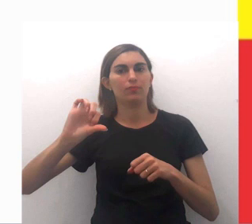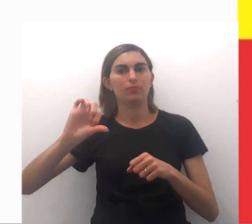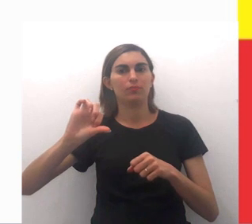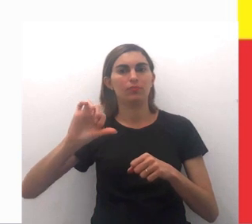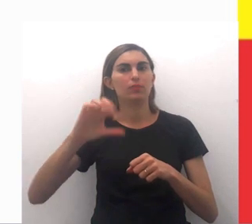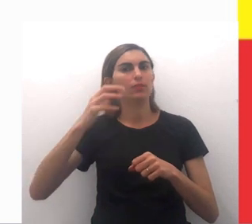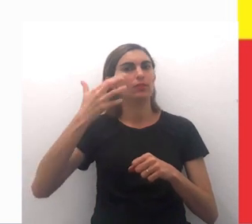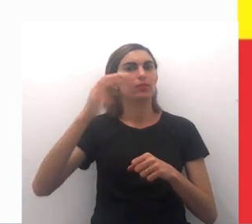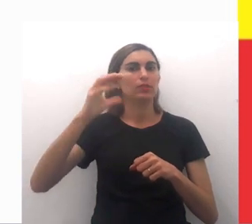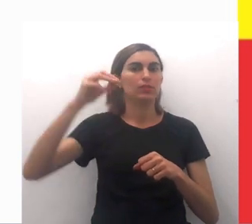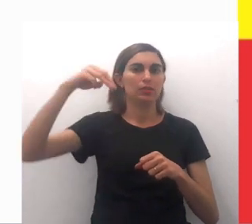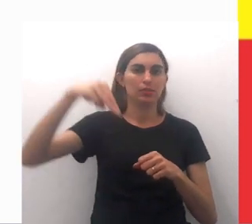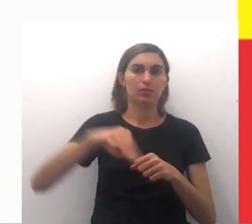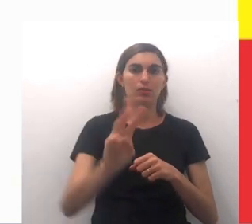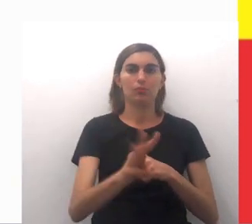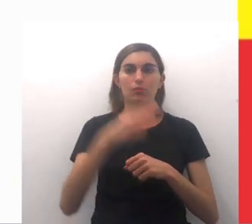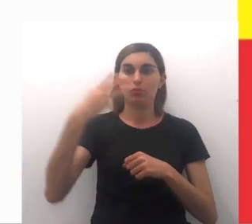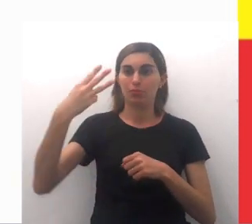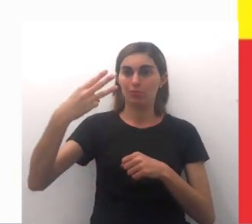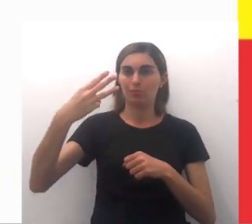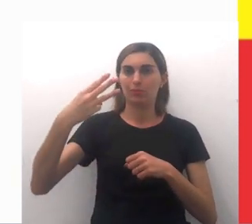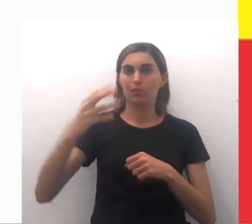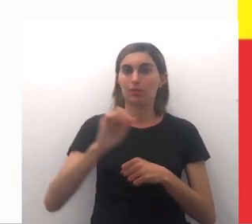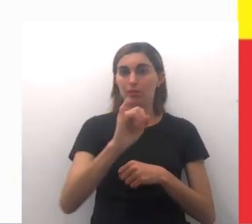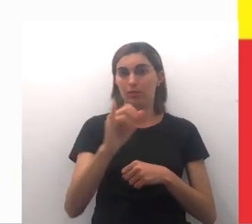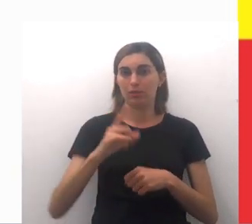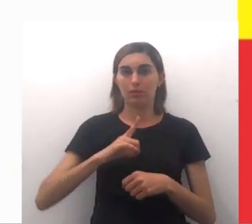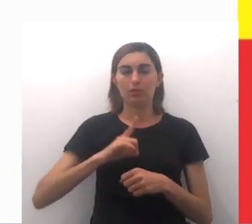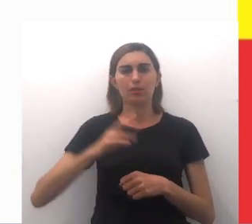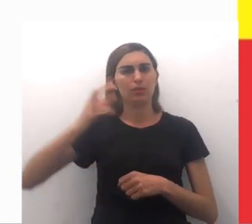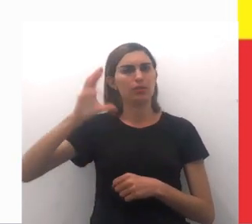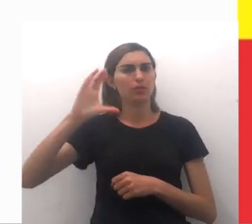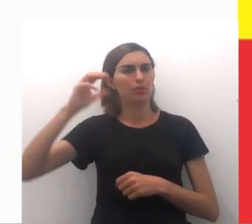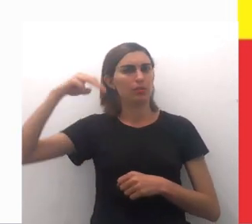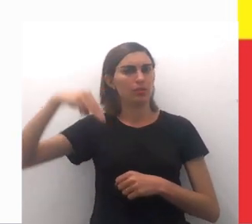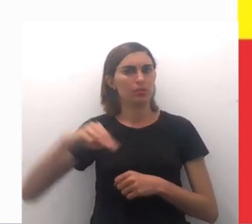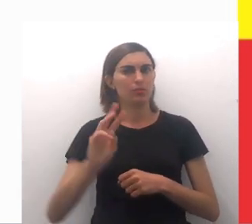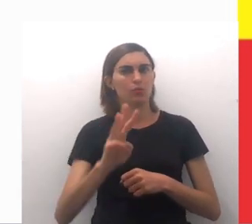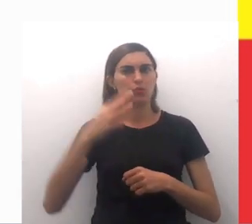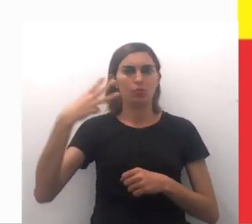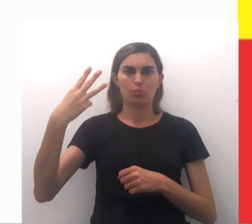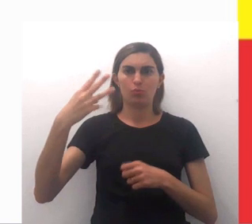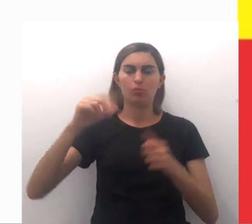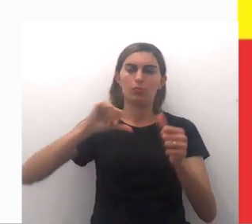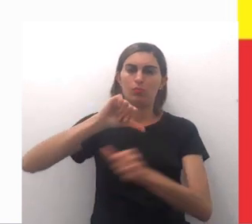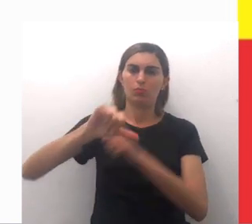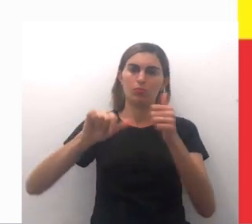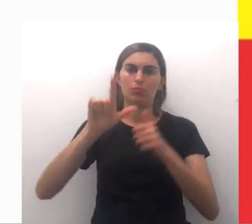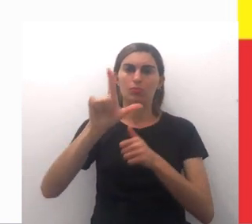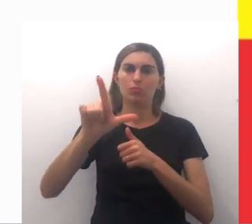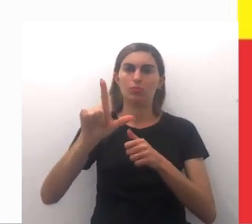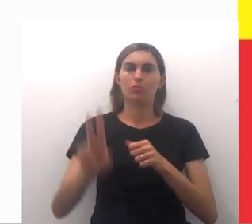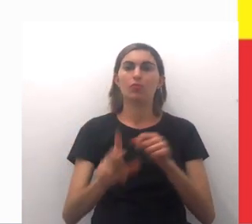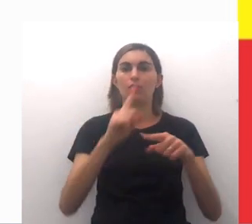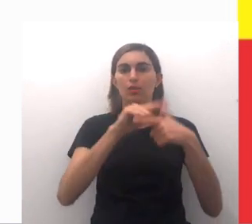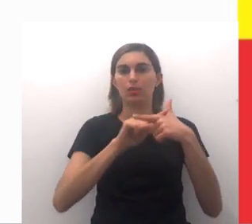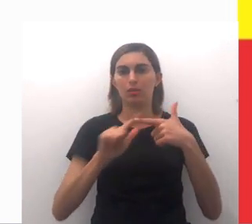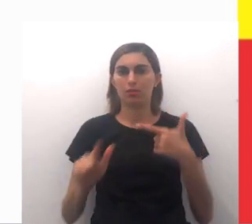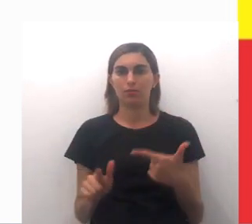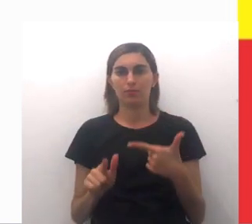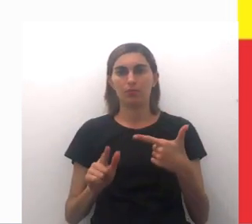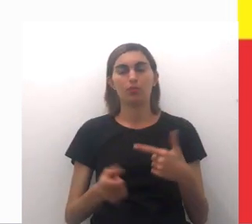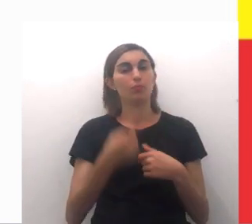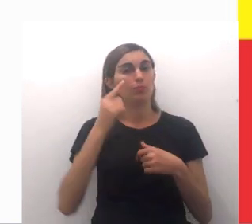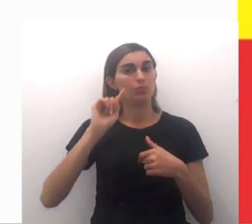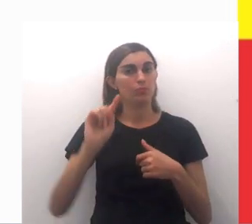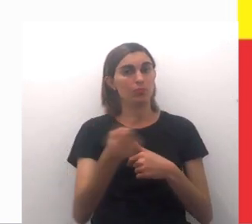18.759 centímetro cúbico. Se está em centímetro cúbico e eu quero transformar para litro, eu vou